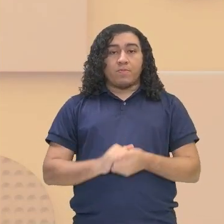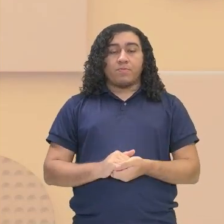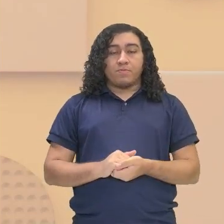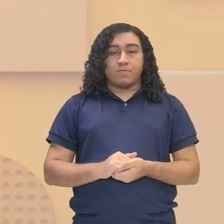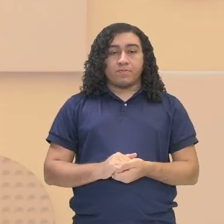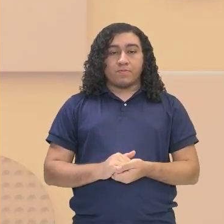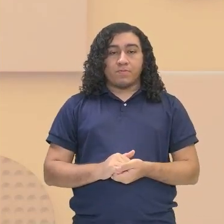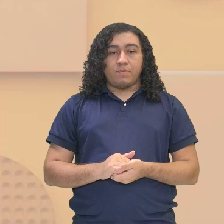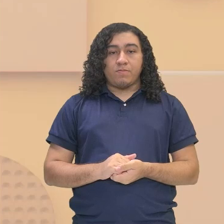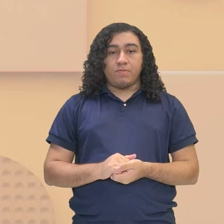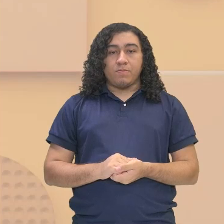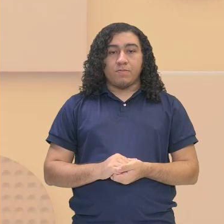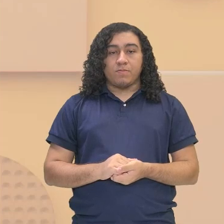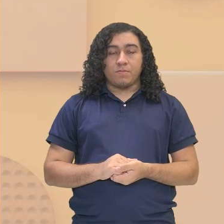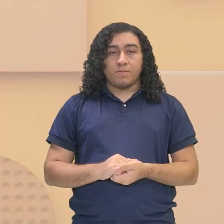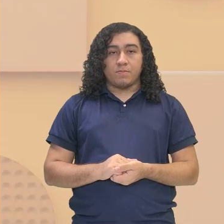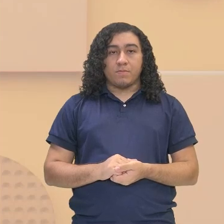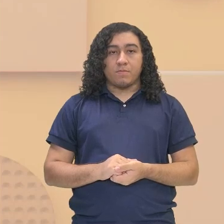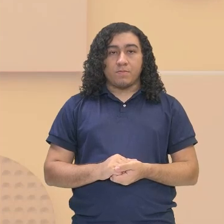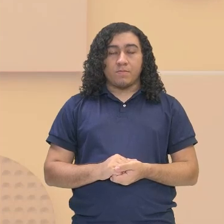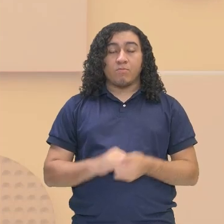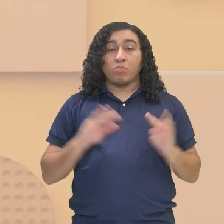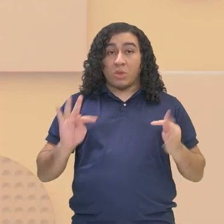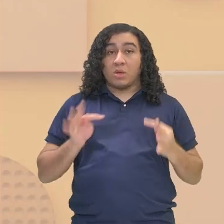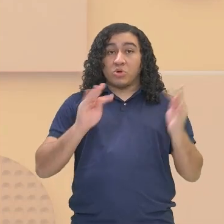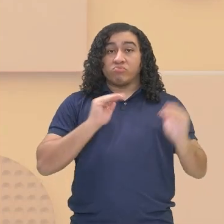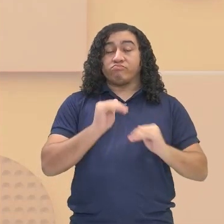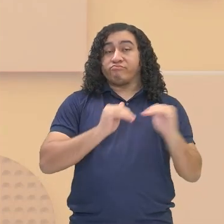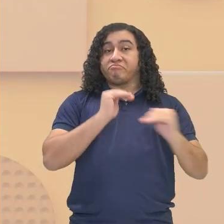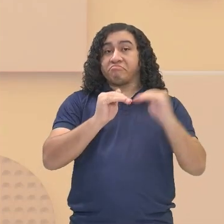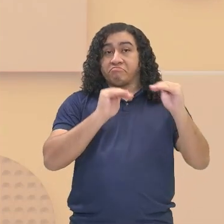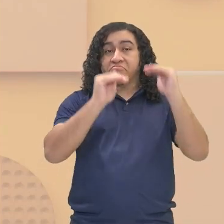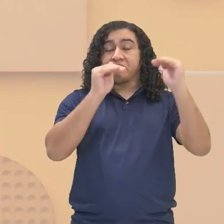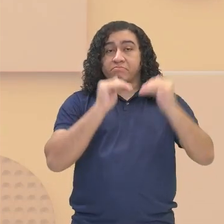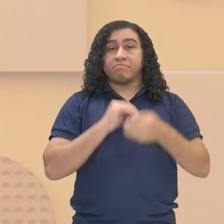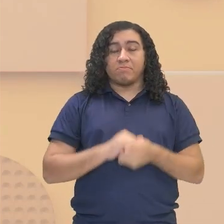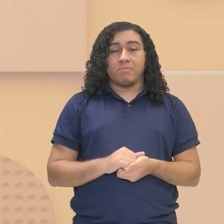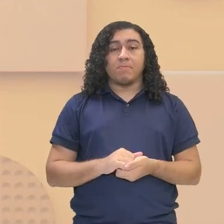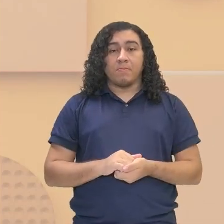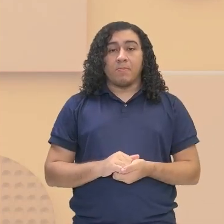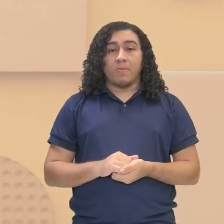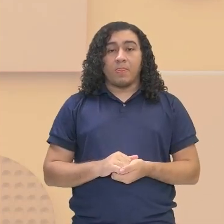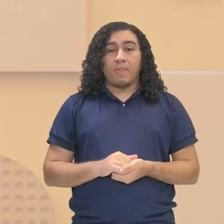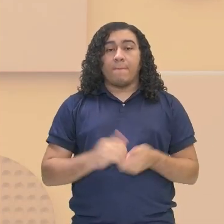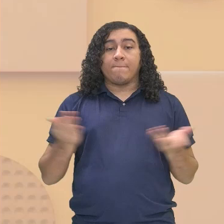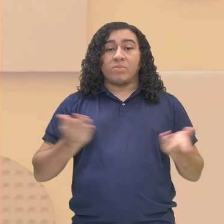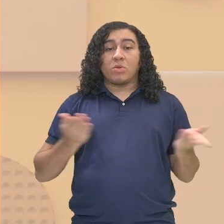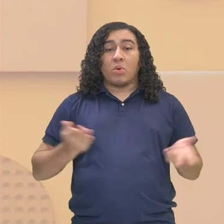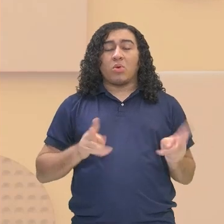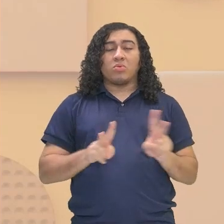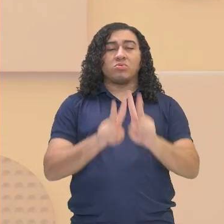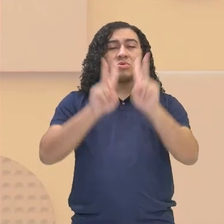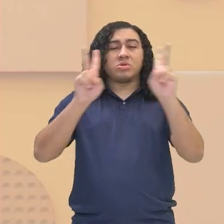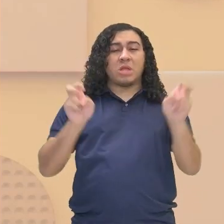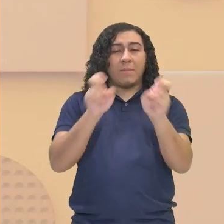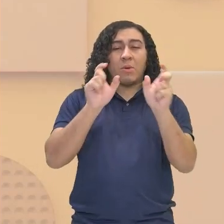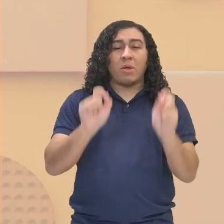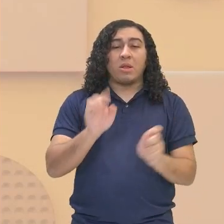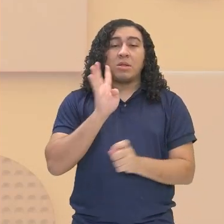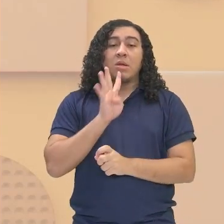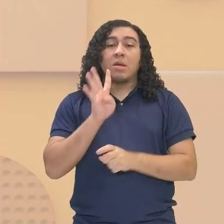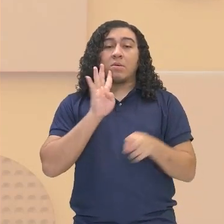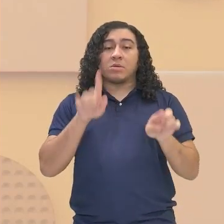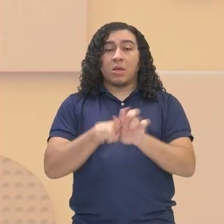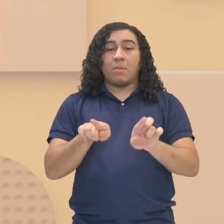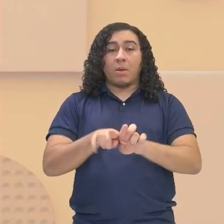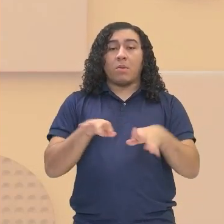avanços tecnológicos que fazem parte, então, deste tempo presente, ok? E agora vamos falar sobre um assunto muito legal, que é, então, o